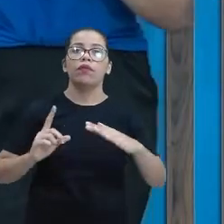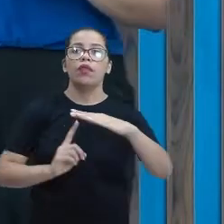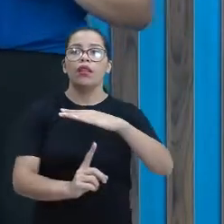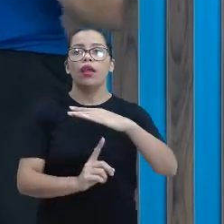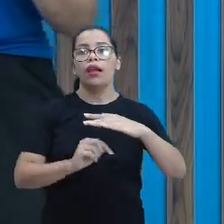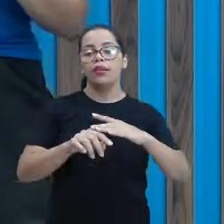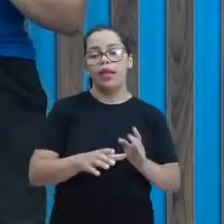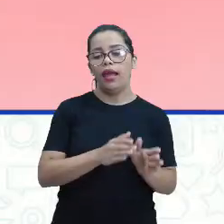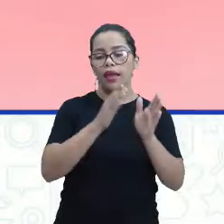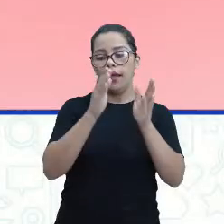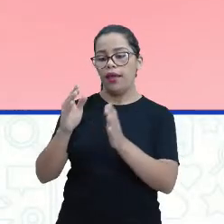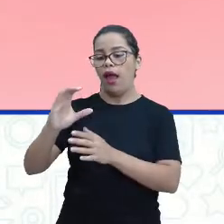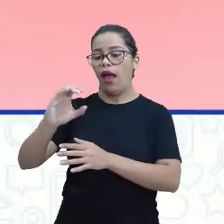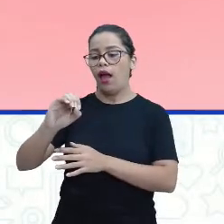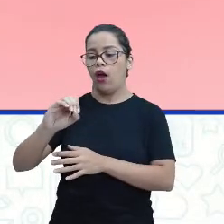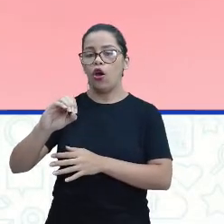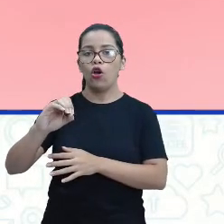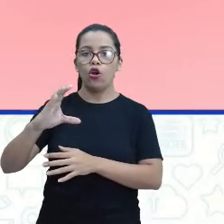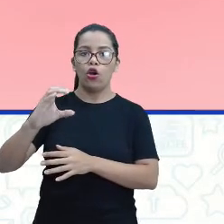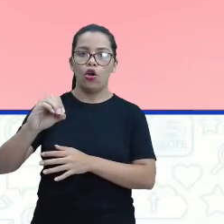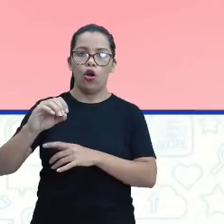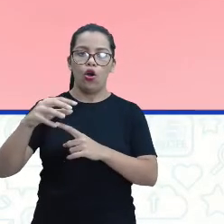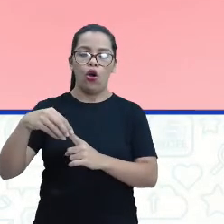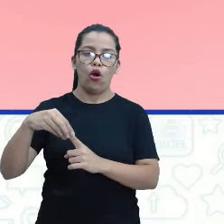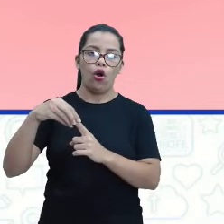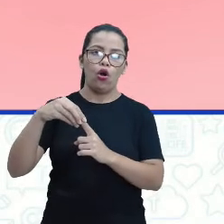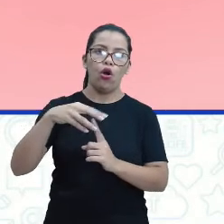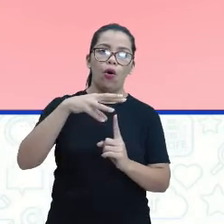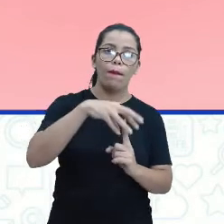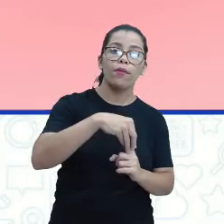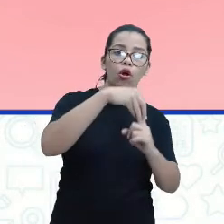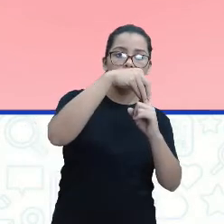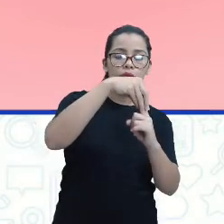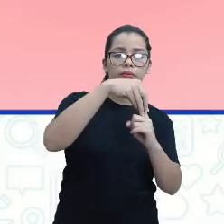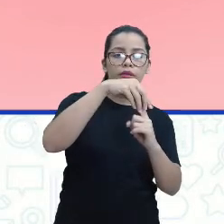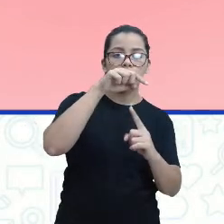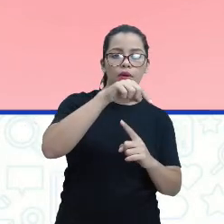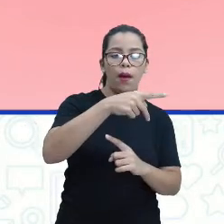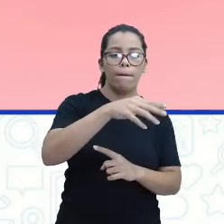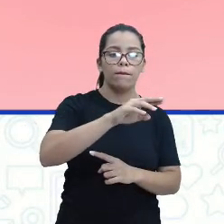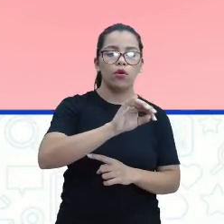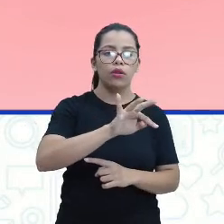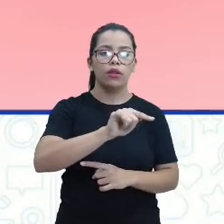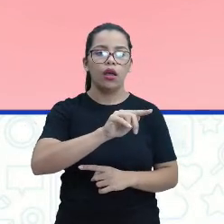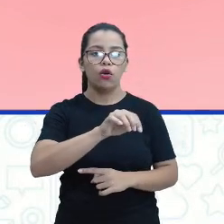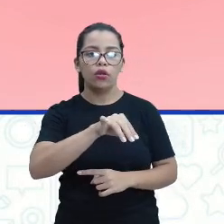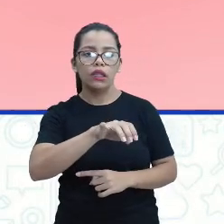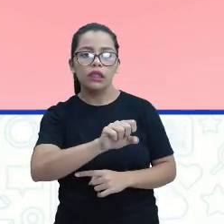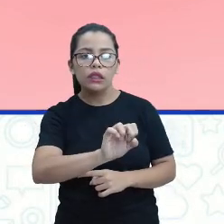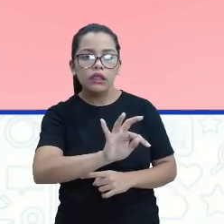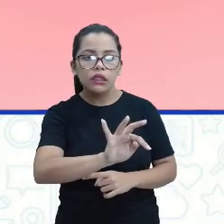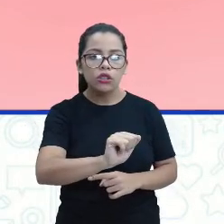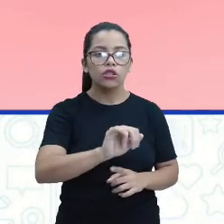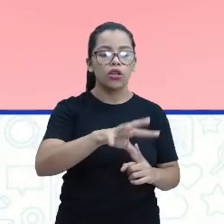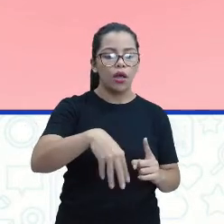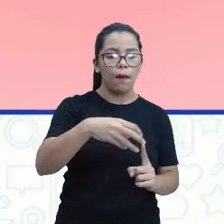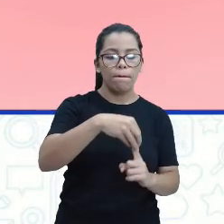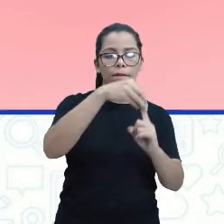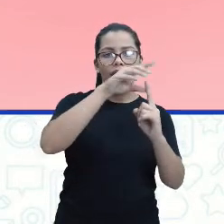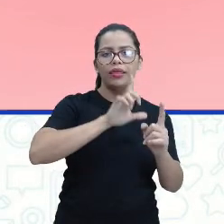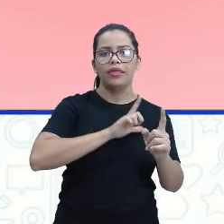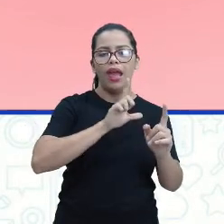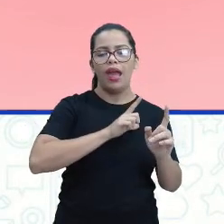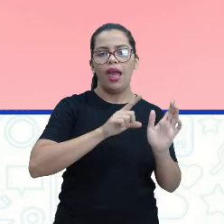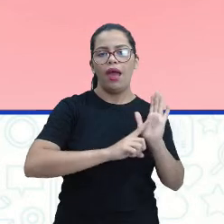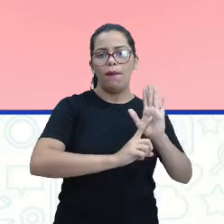coprotagonista. Protagonista é o personagem principal da história, cuja apresentação normalmente é a mais desenvolvida.